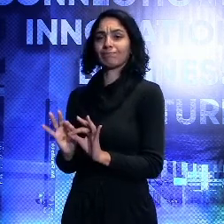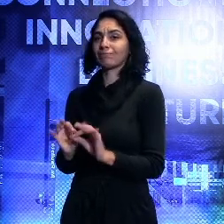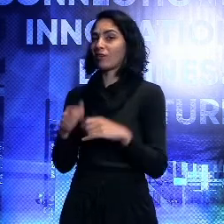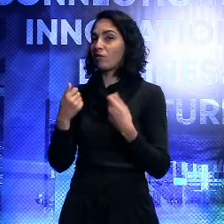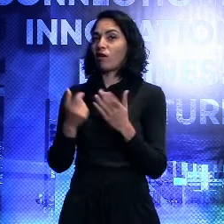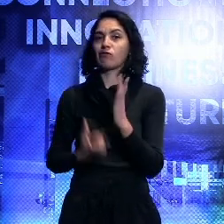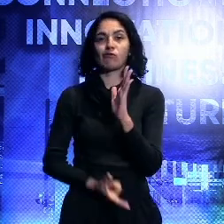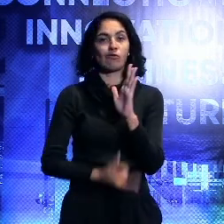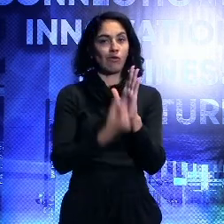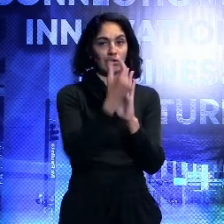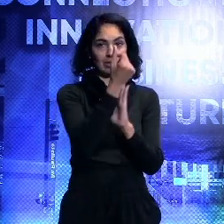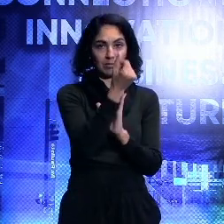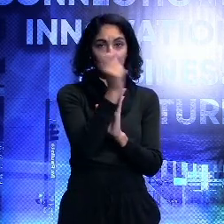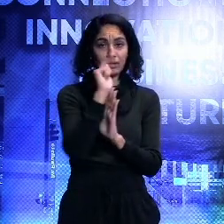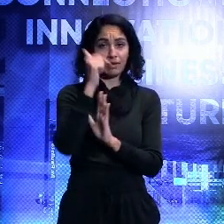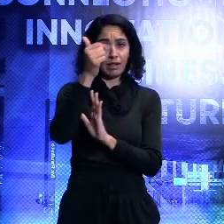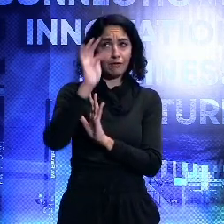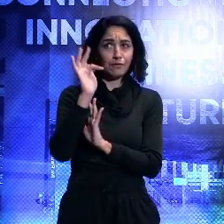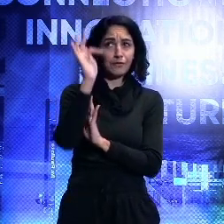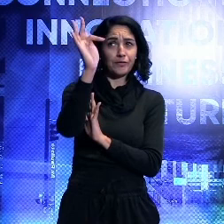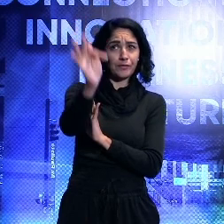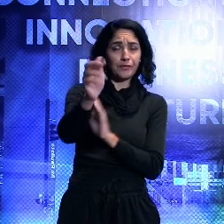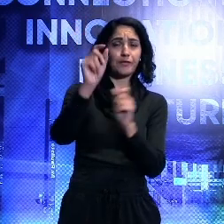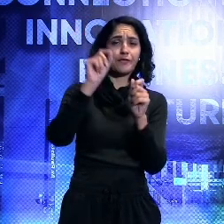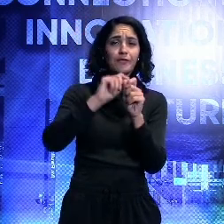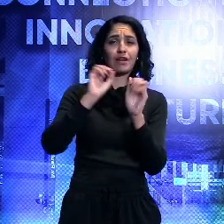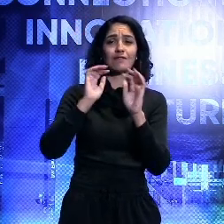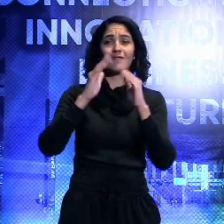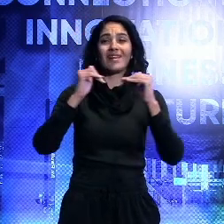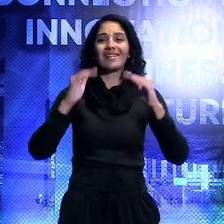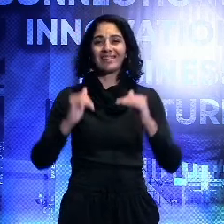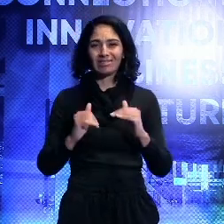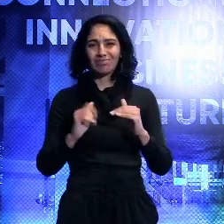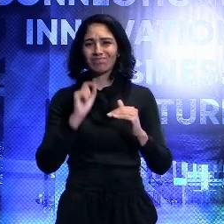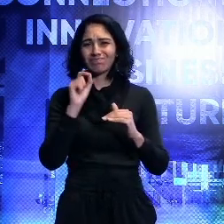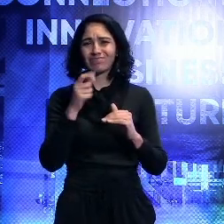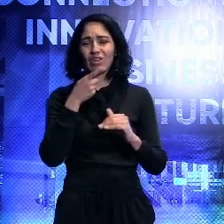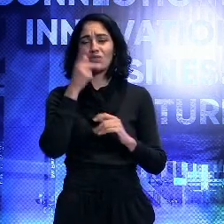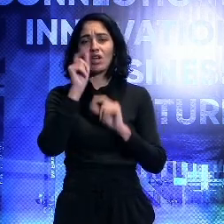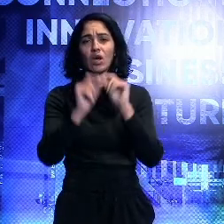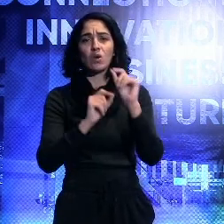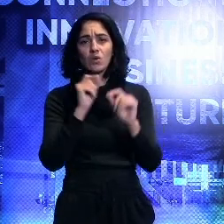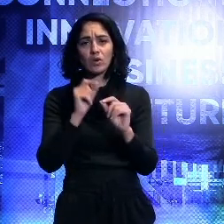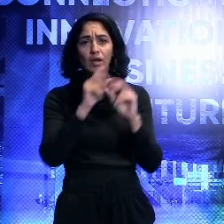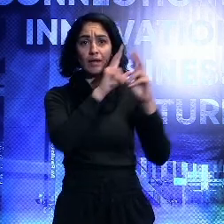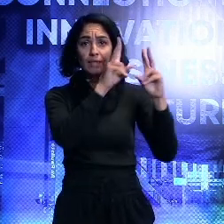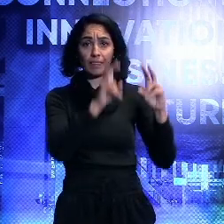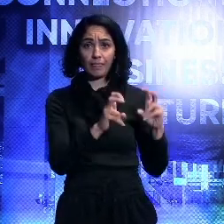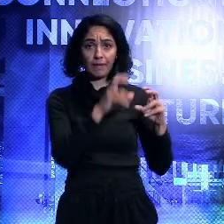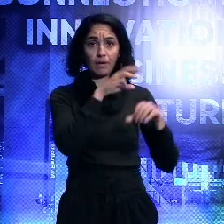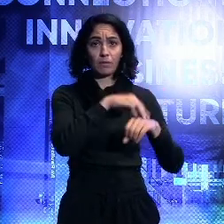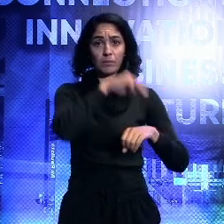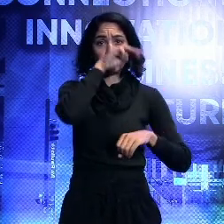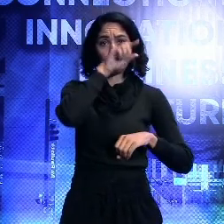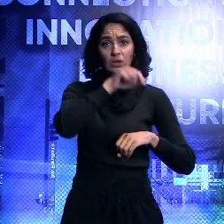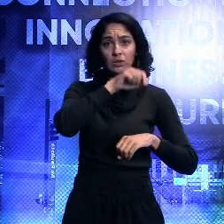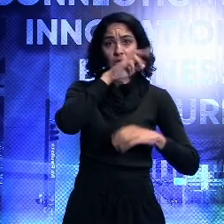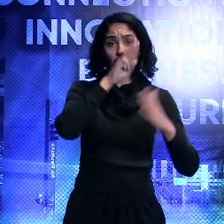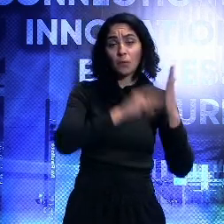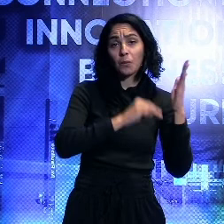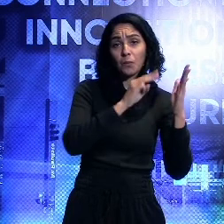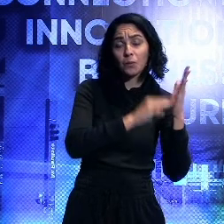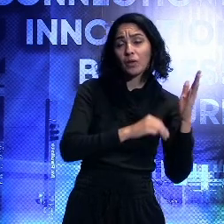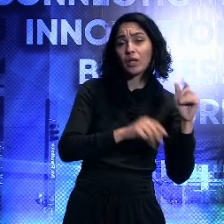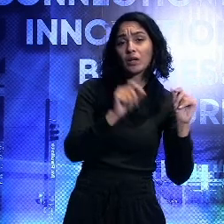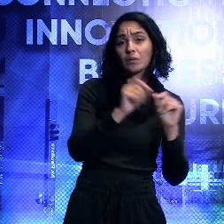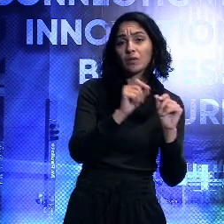orçamento, e aí a gente lá na frente vai fazer validação. E aqui eu vou falar um pouco do tema do meu mestrado, que é justamente um método, um modelo para fazer